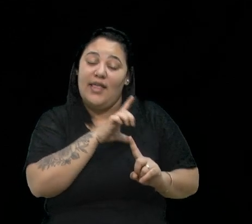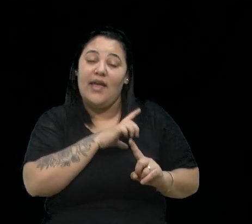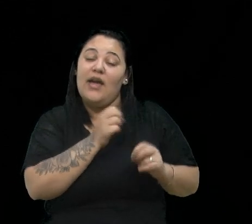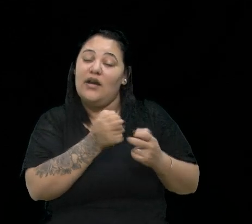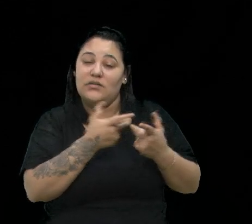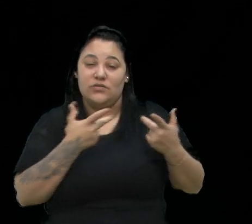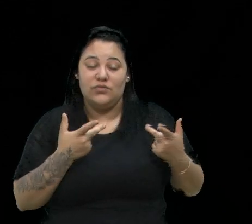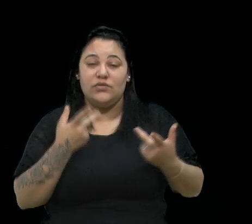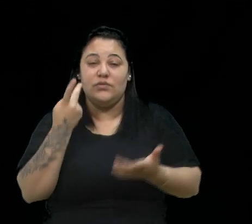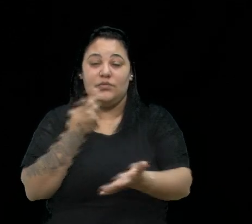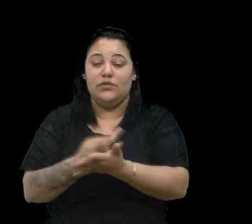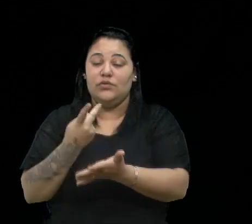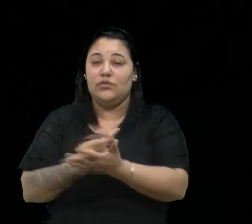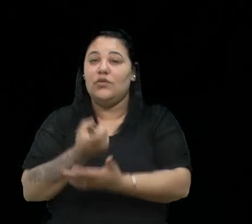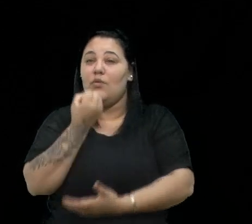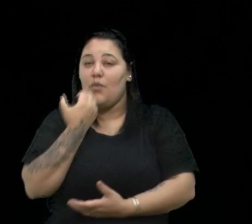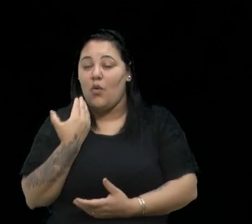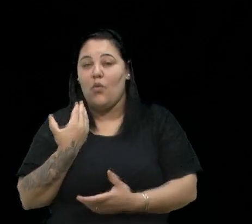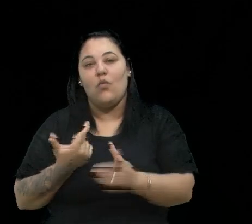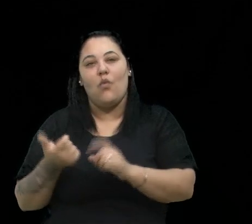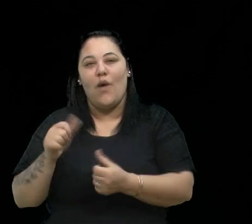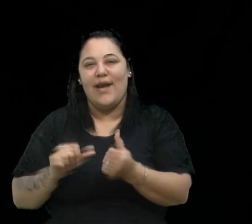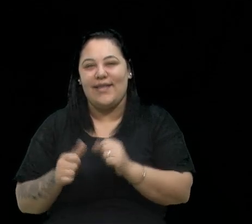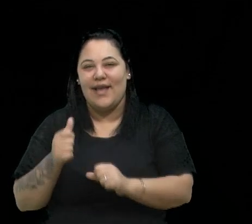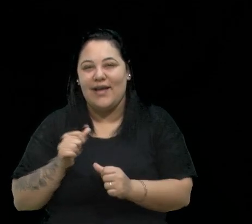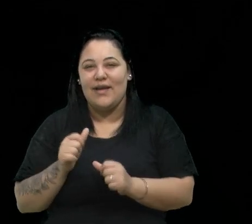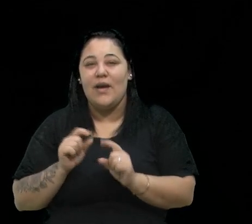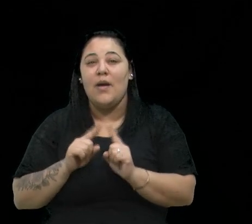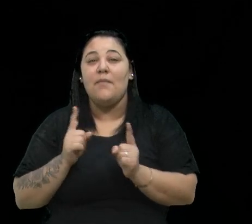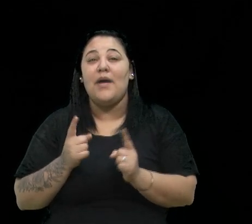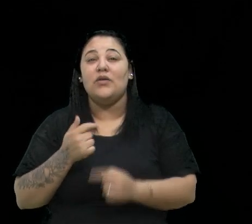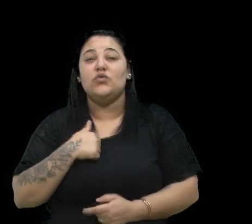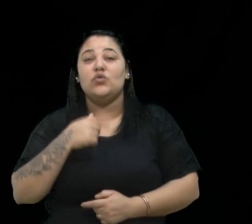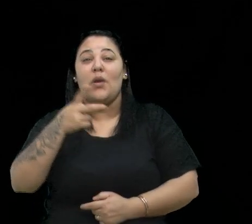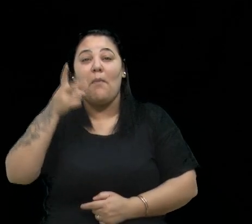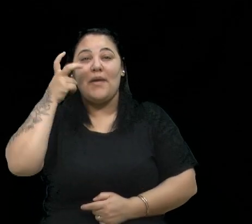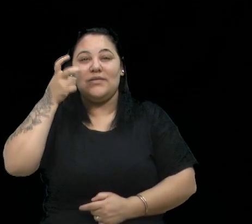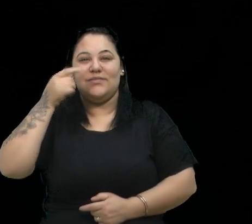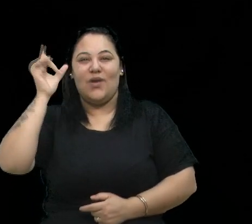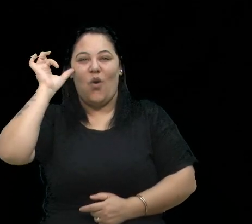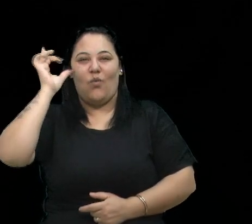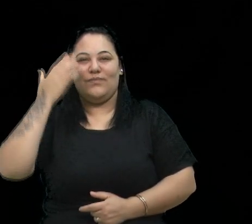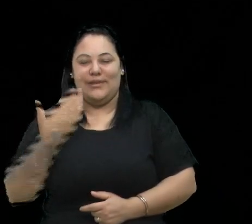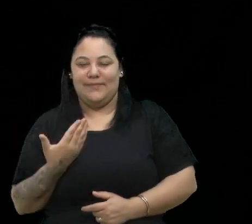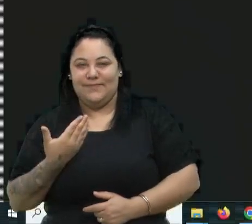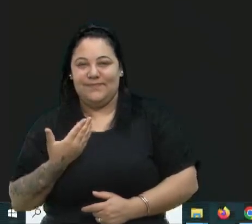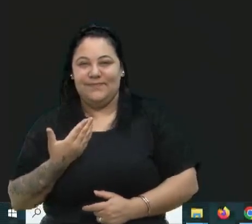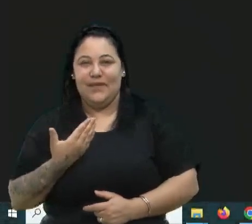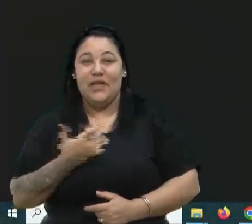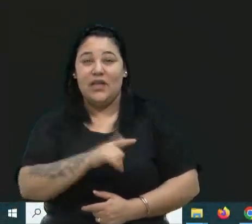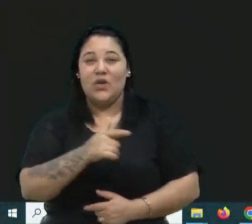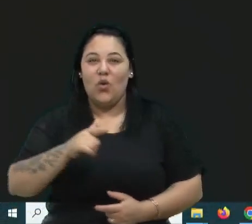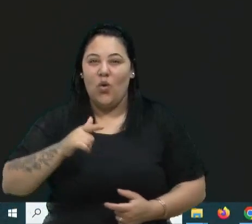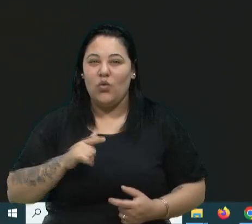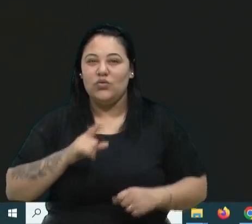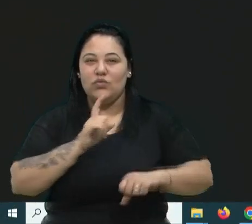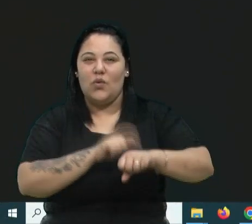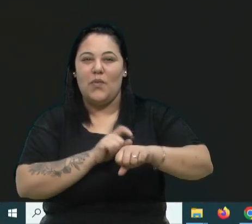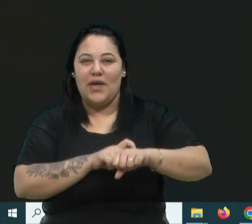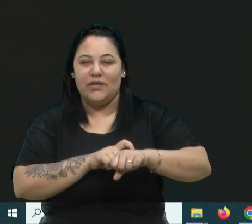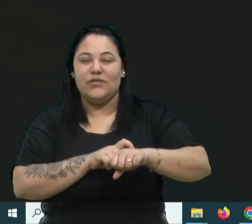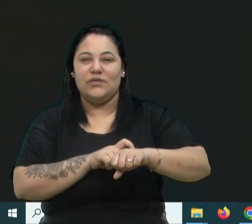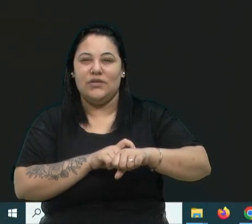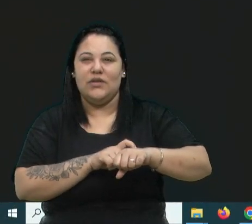caracterizada, produtos bons, de qualidades, mas o que eu notei ontem, Leandro, que em outras situações muito